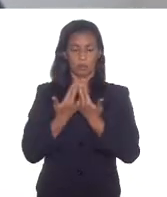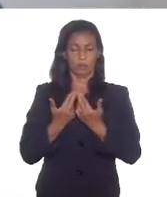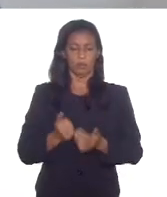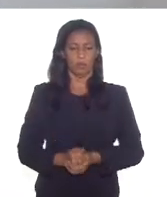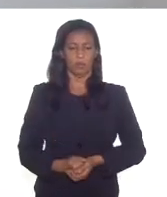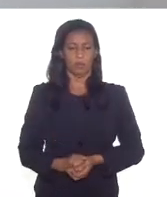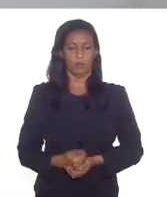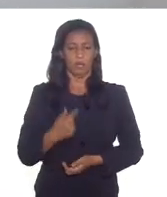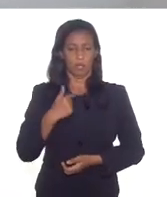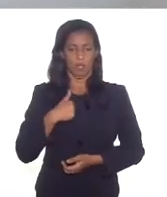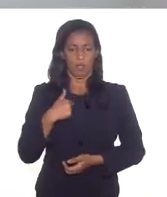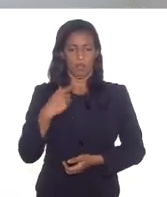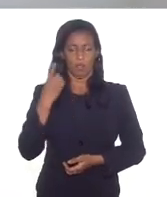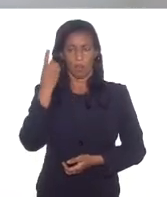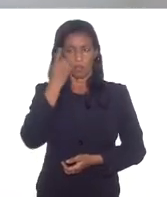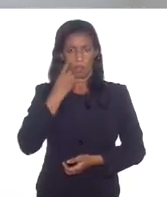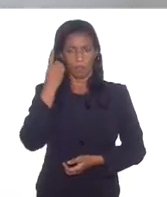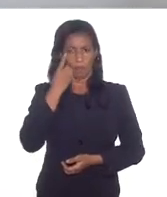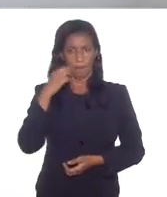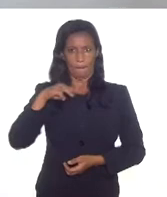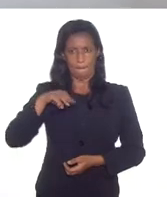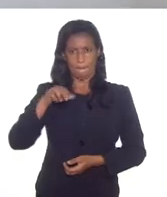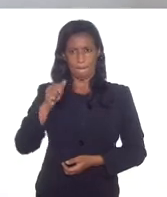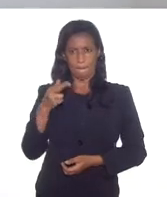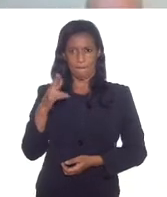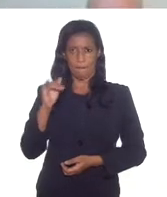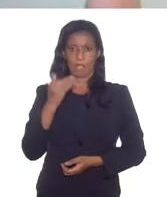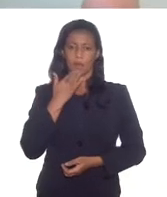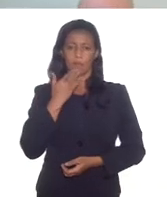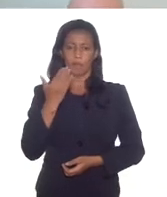a deputada Marta Rocha quer fazer uma questão de ordem.